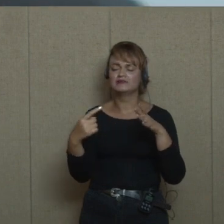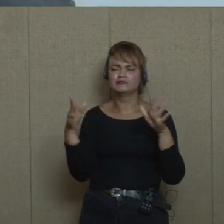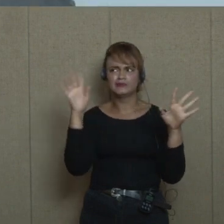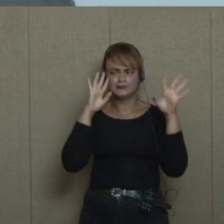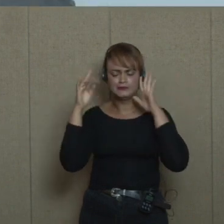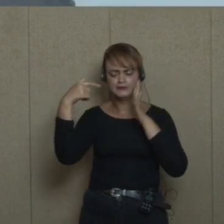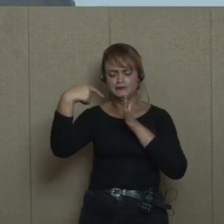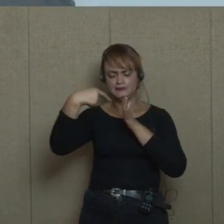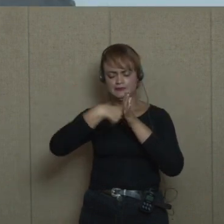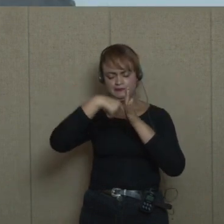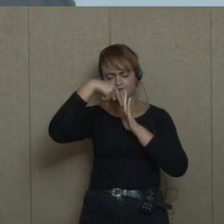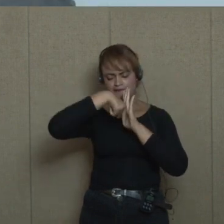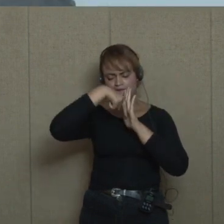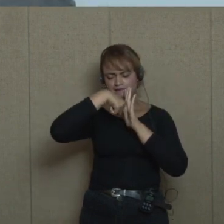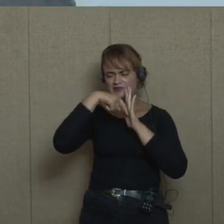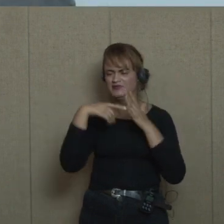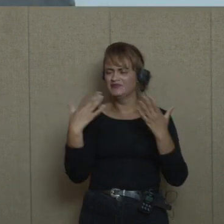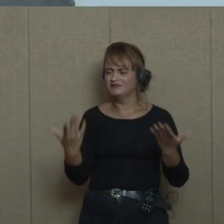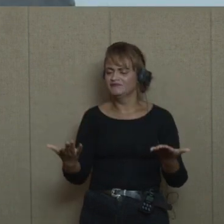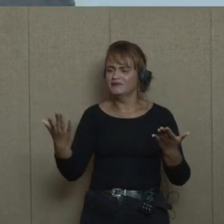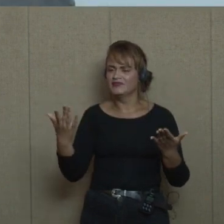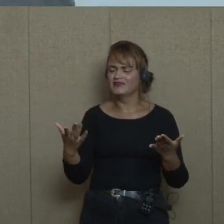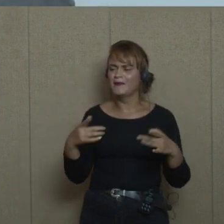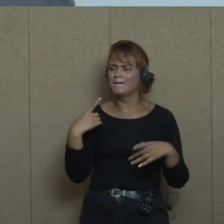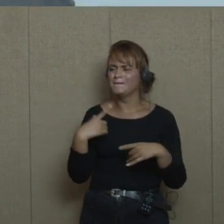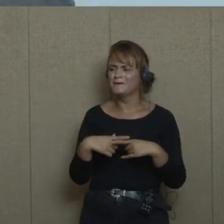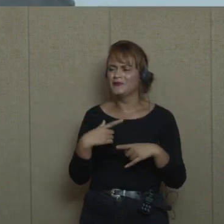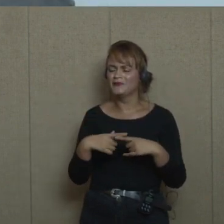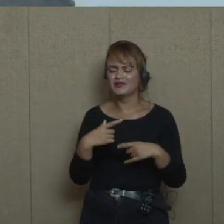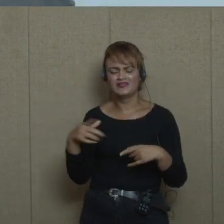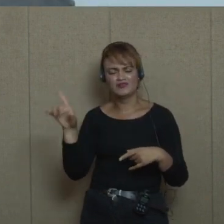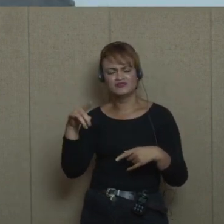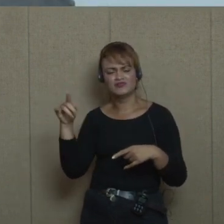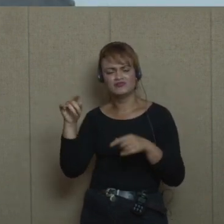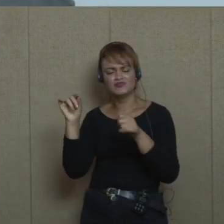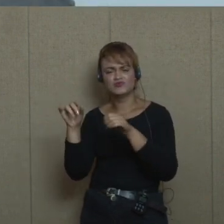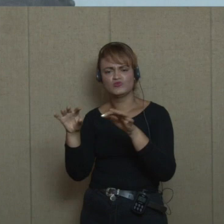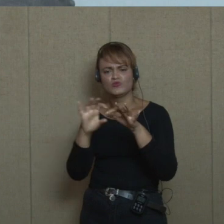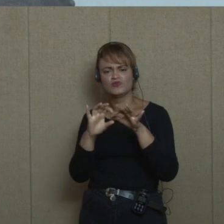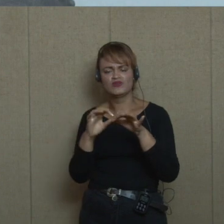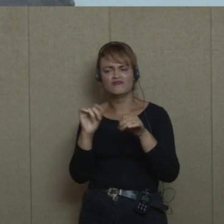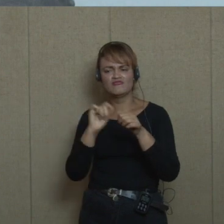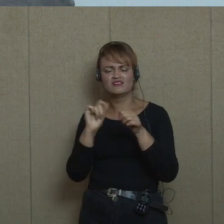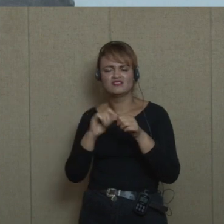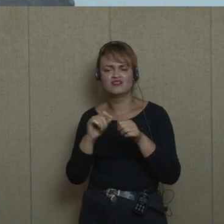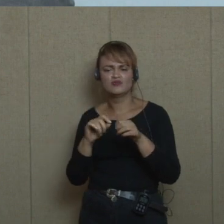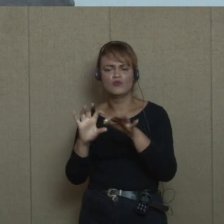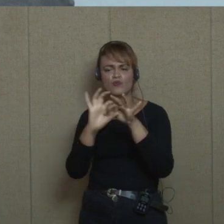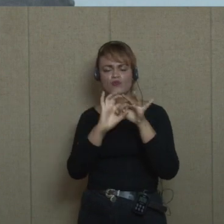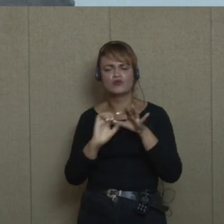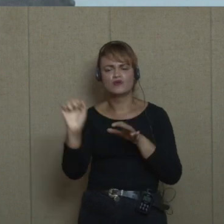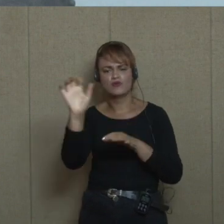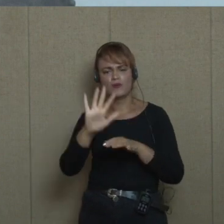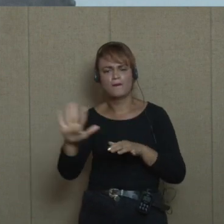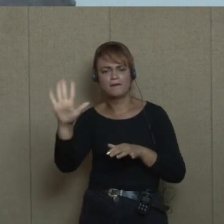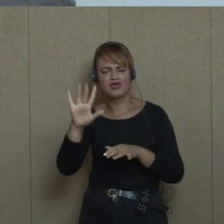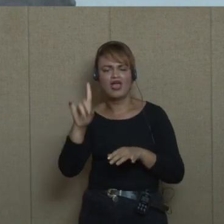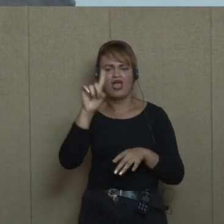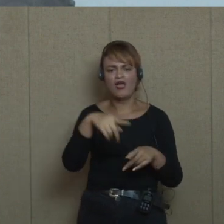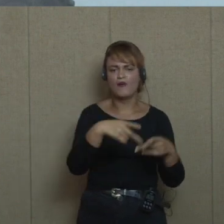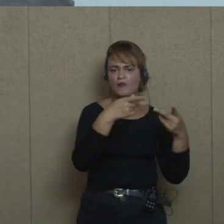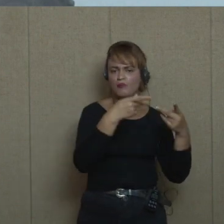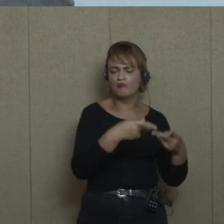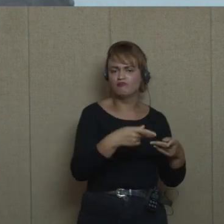perguntar por que estamos realizando a União Europeia? É apenas um projeto